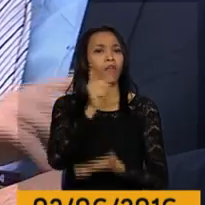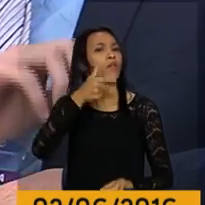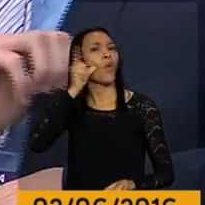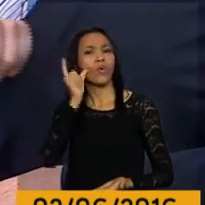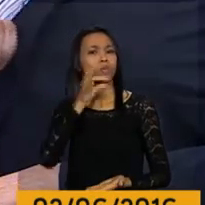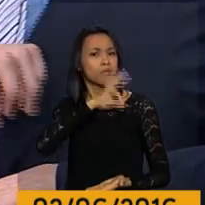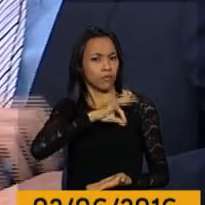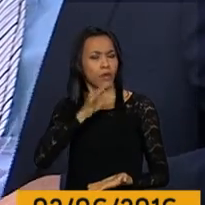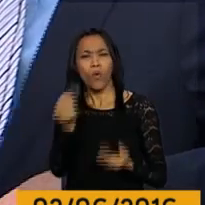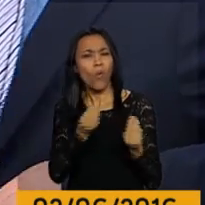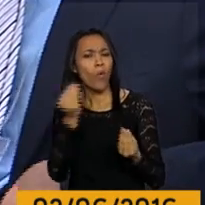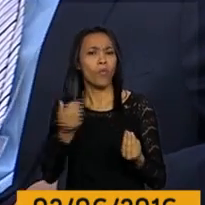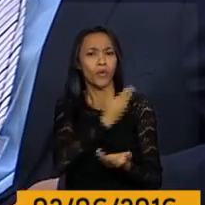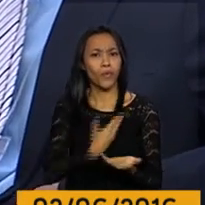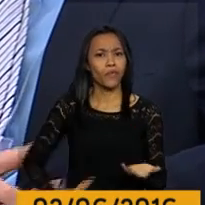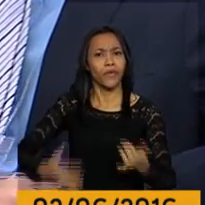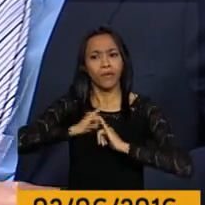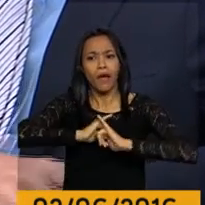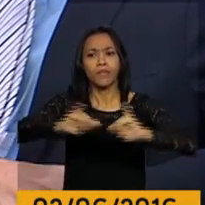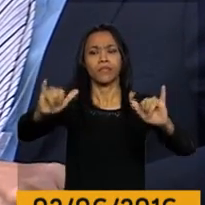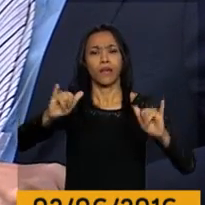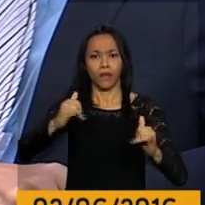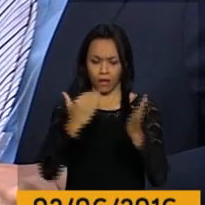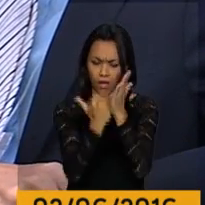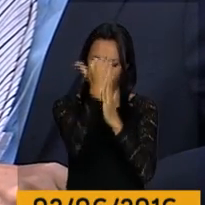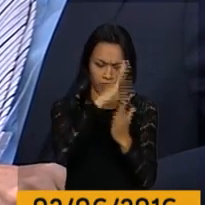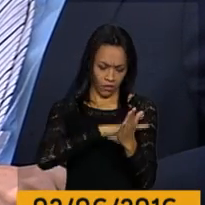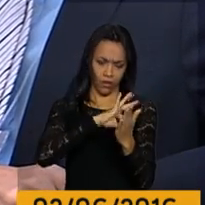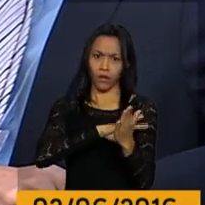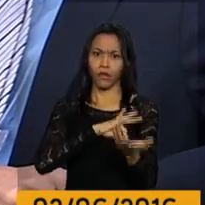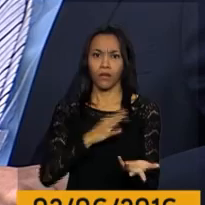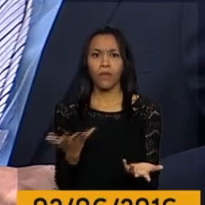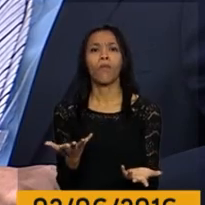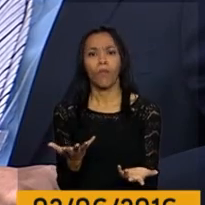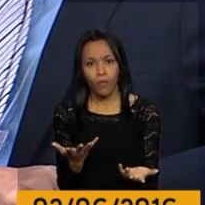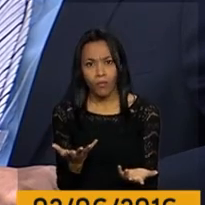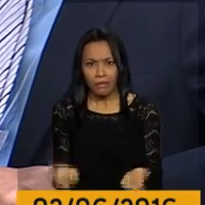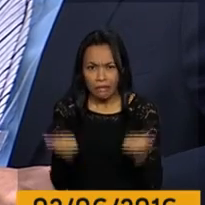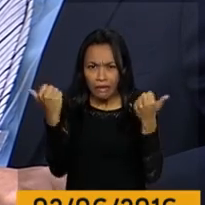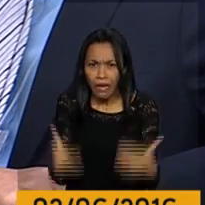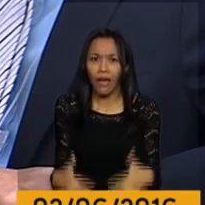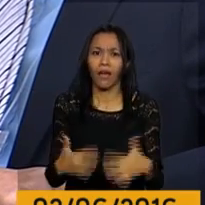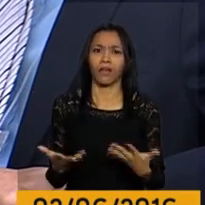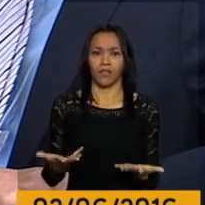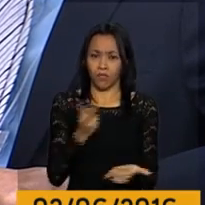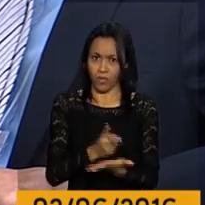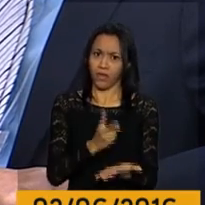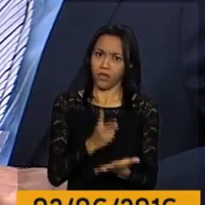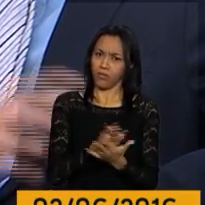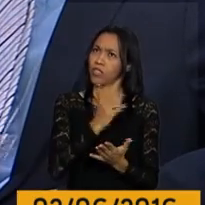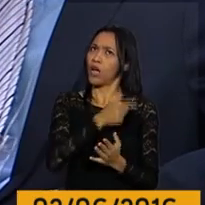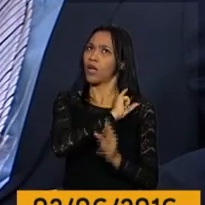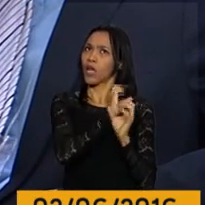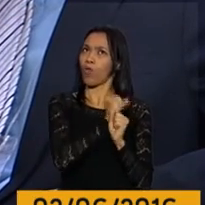consegue explicar e passar a mensagem de ajuste no momento em que coloca como urgente um gasto como esse, mesmo que esteja previsto, no momento